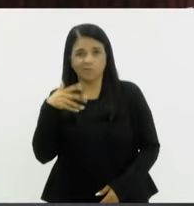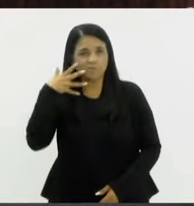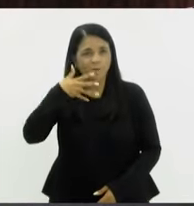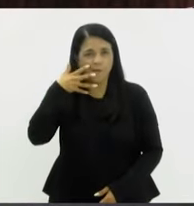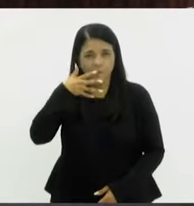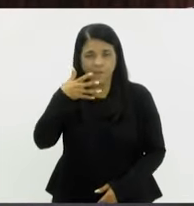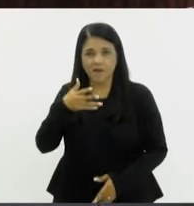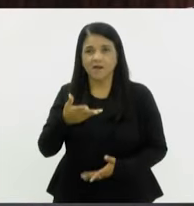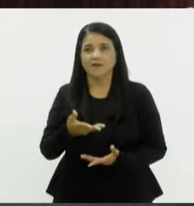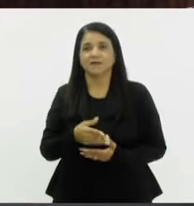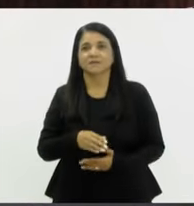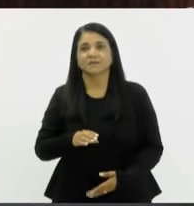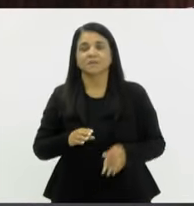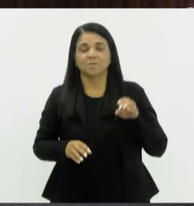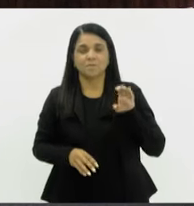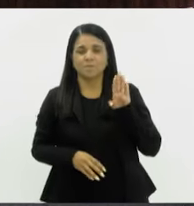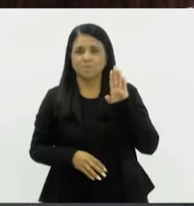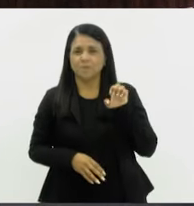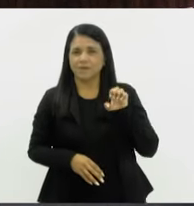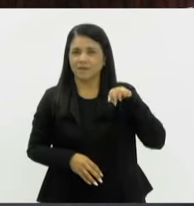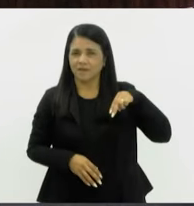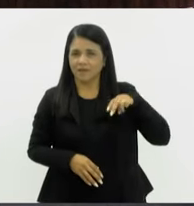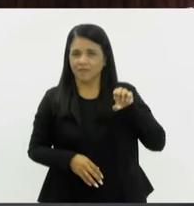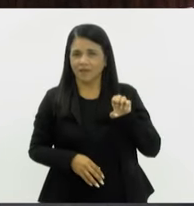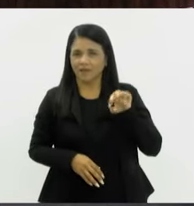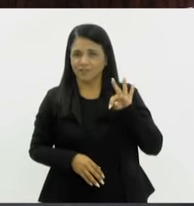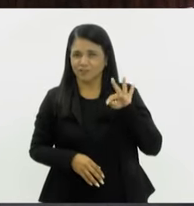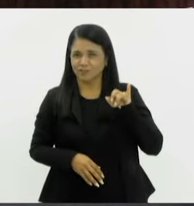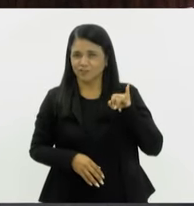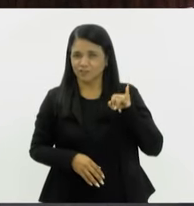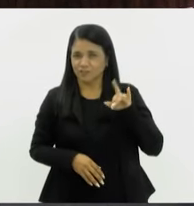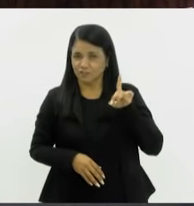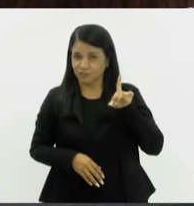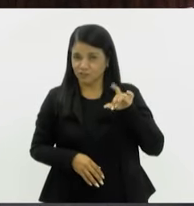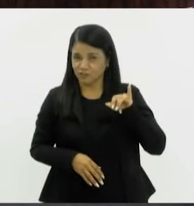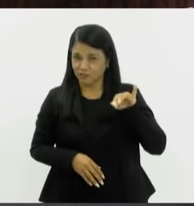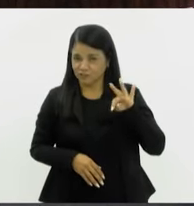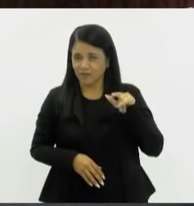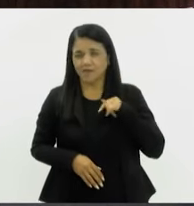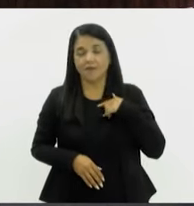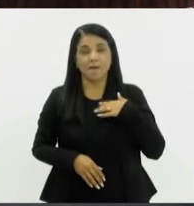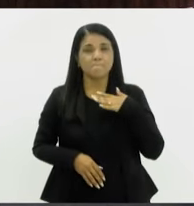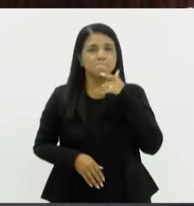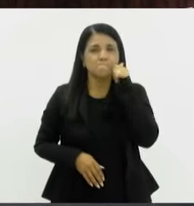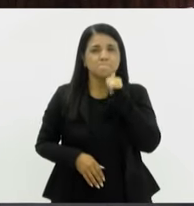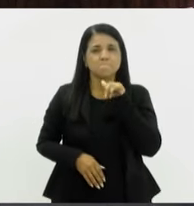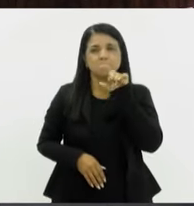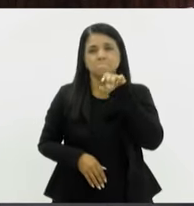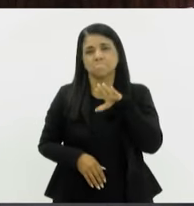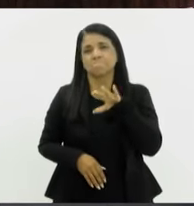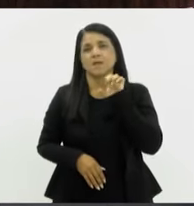gente a Benedita é a mãe a mãe a gente né Não pela idade pela